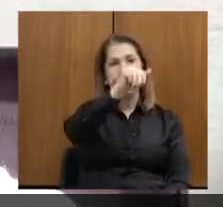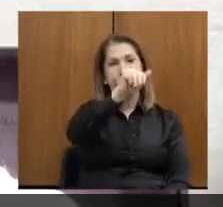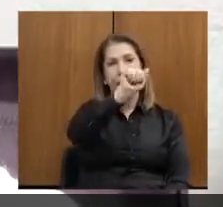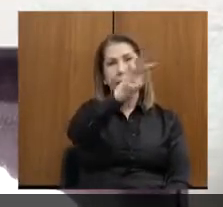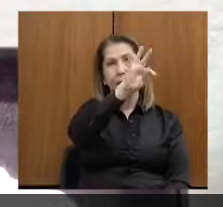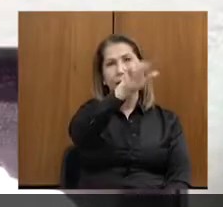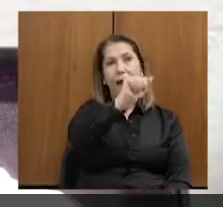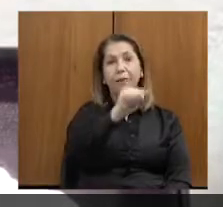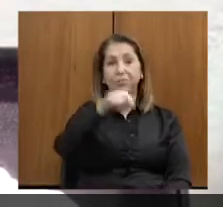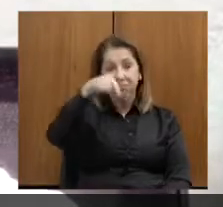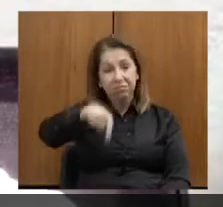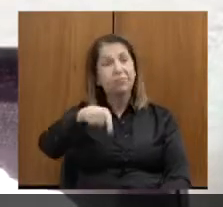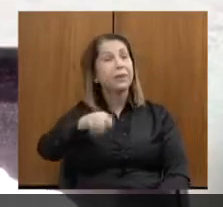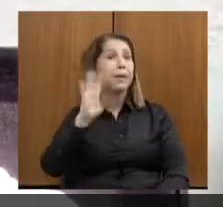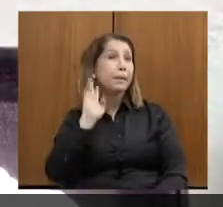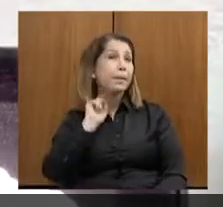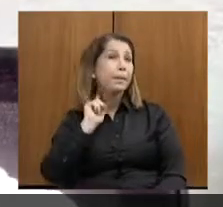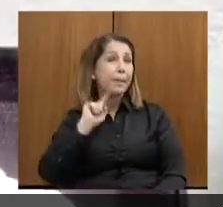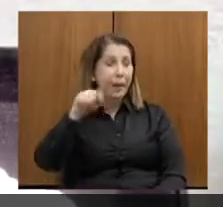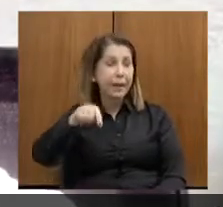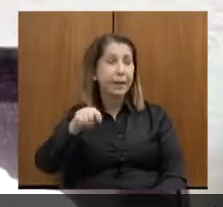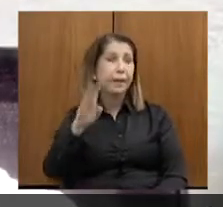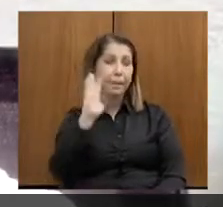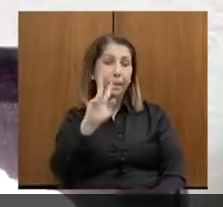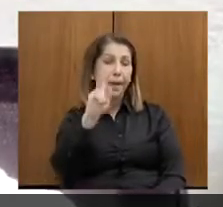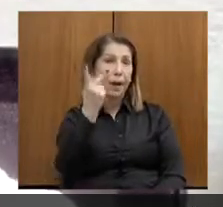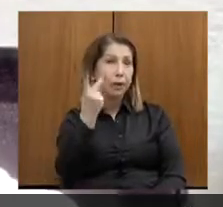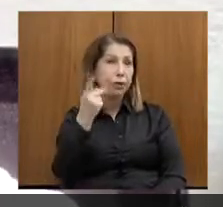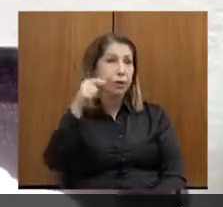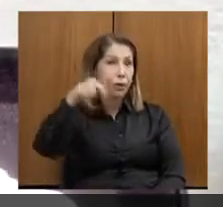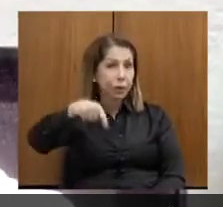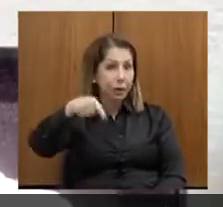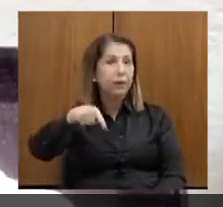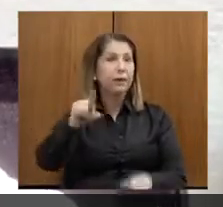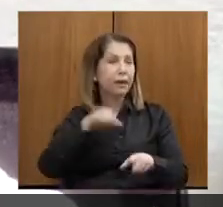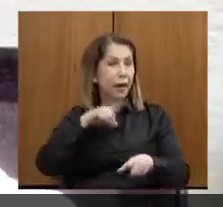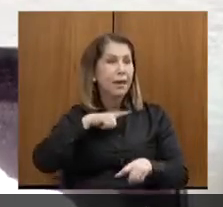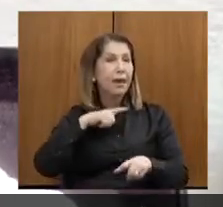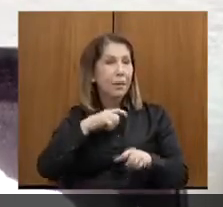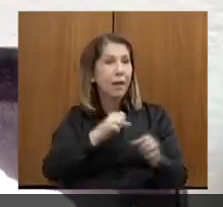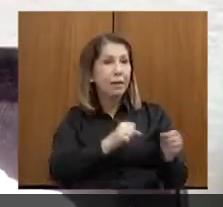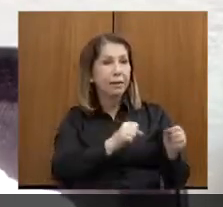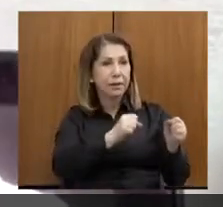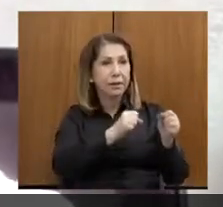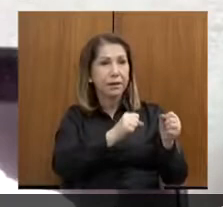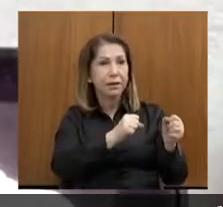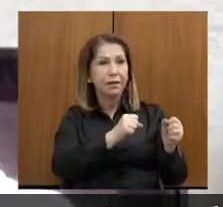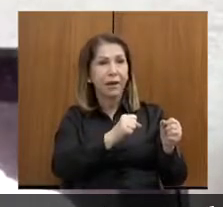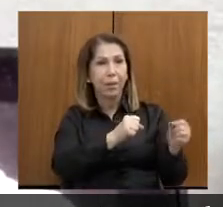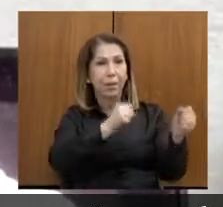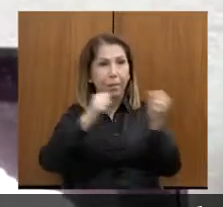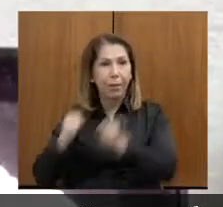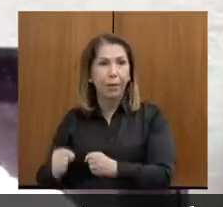existem em Belo Horizonte como como no caso de mostra do século 20 mas no caso de luízes é